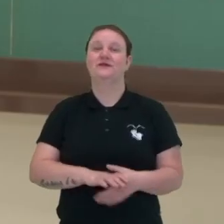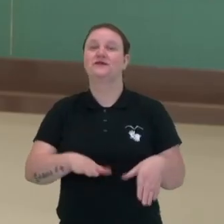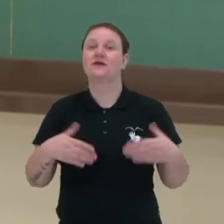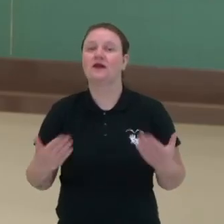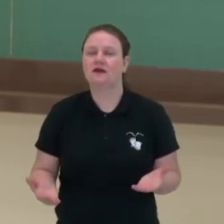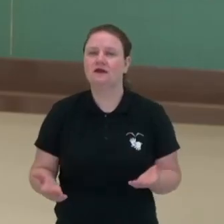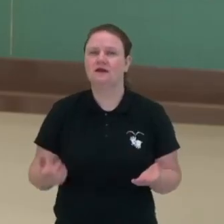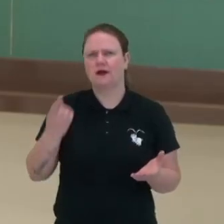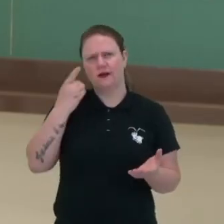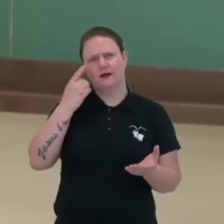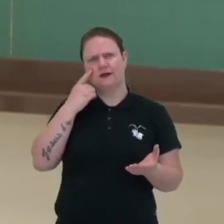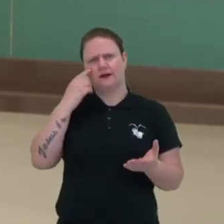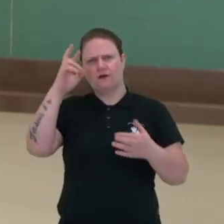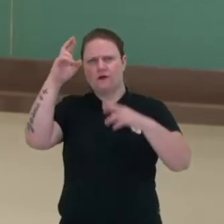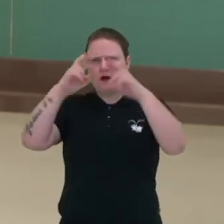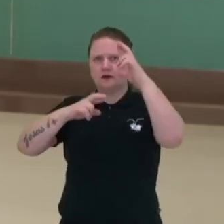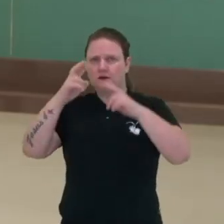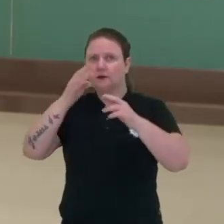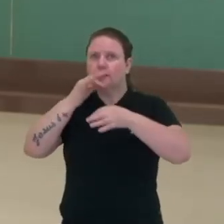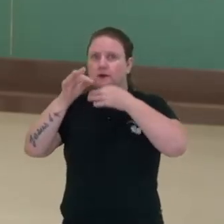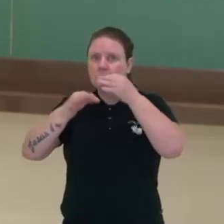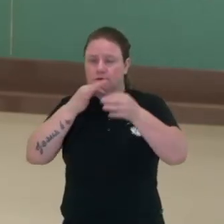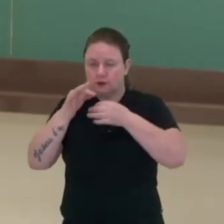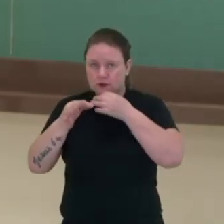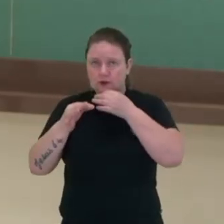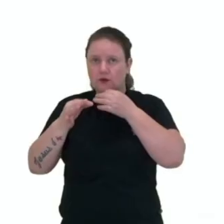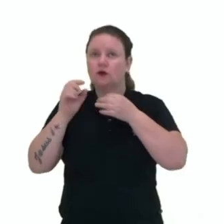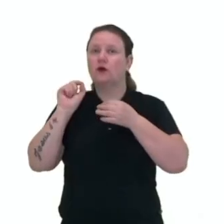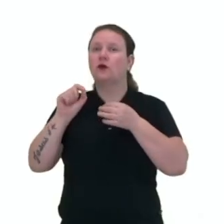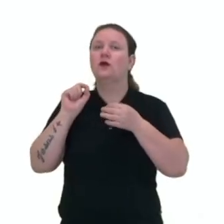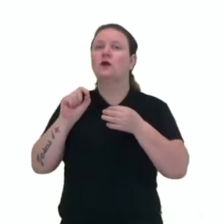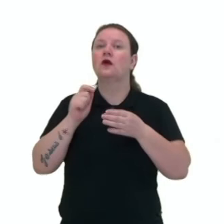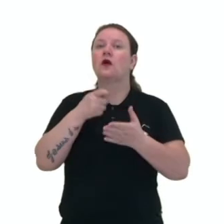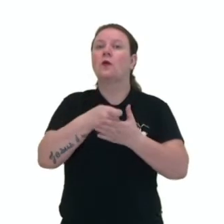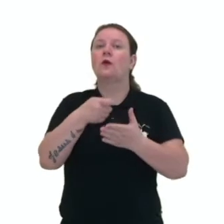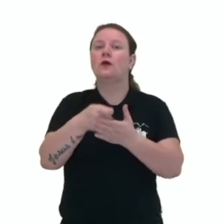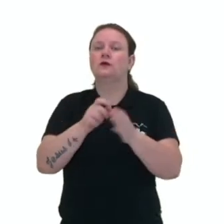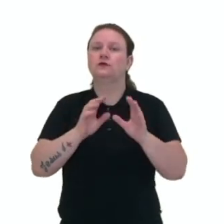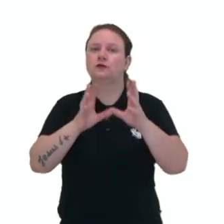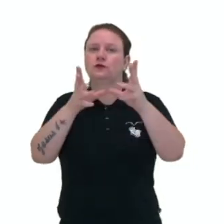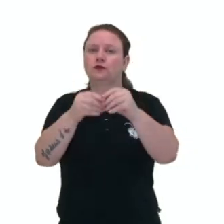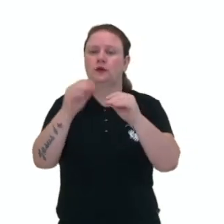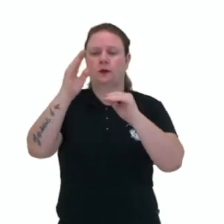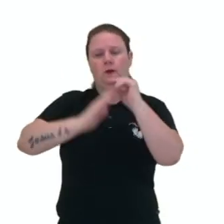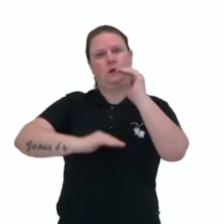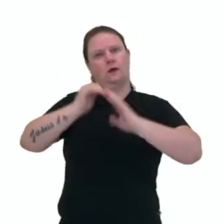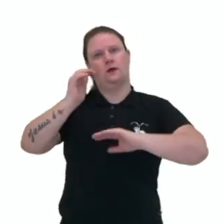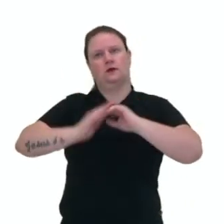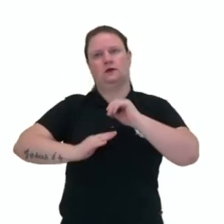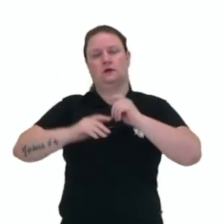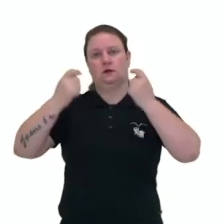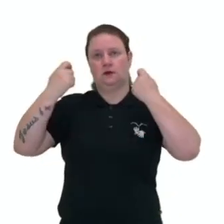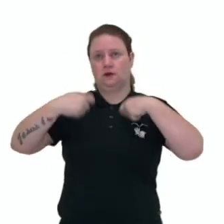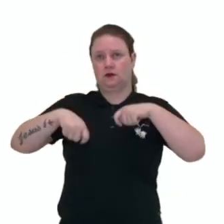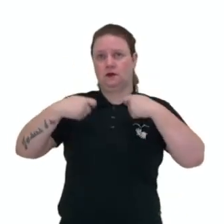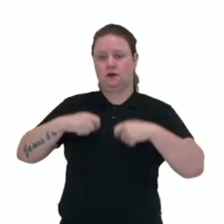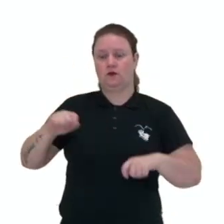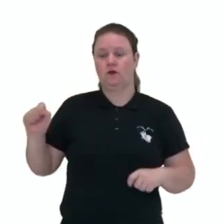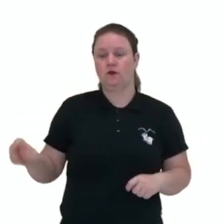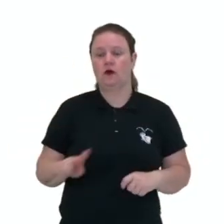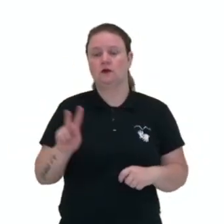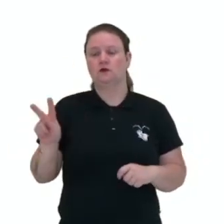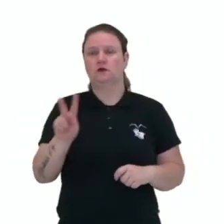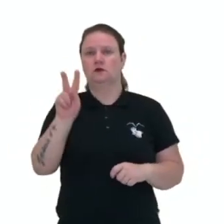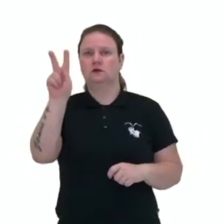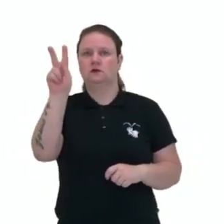Então, será que você verificou o argumento? O argumento que foi defendido é que todas as profissões devem ser valorizadas,